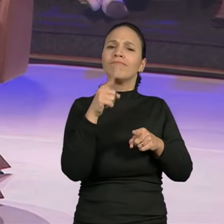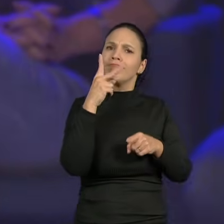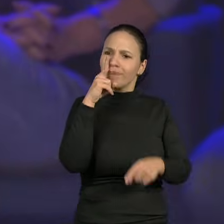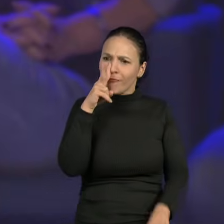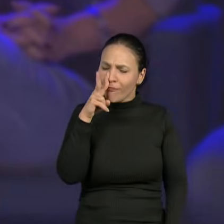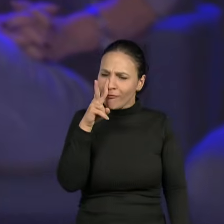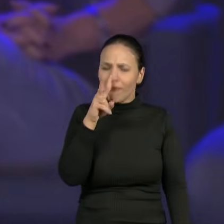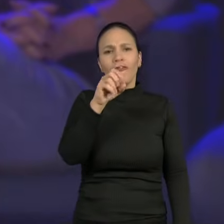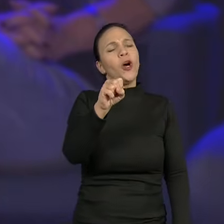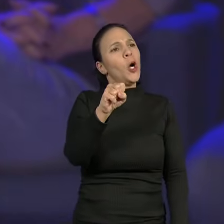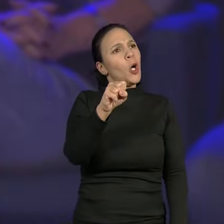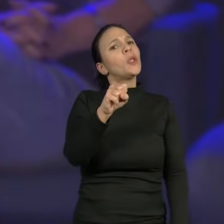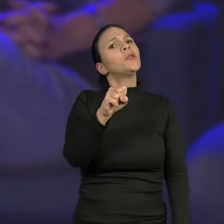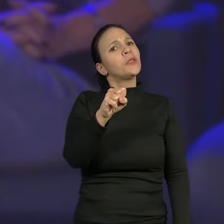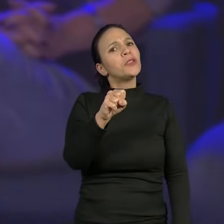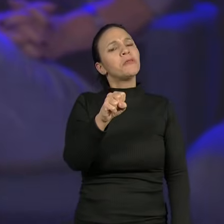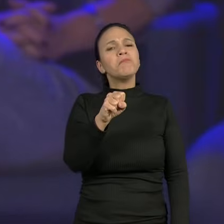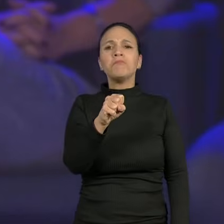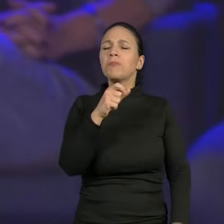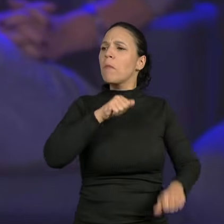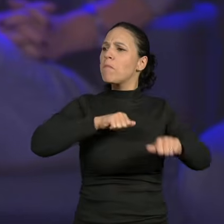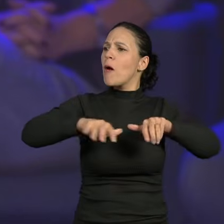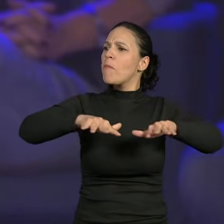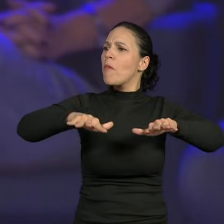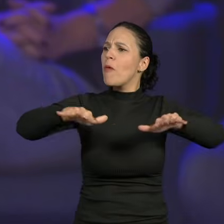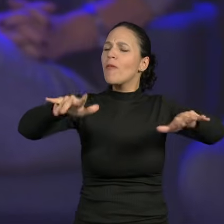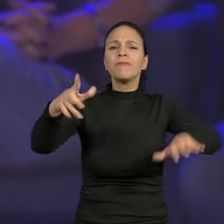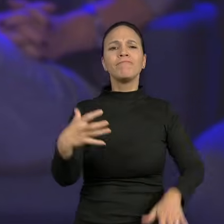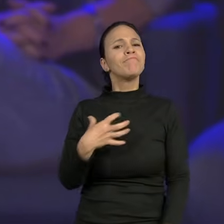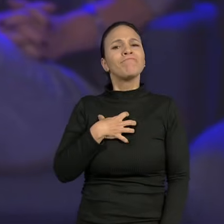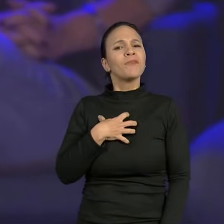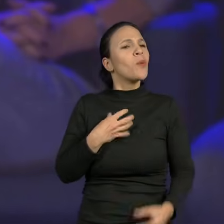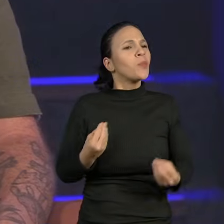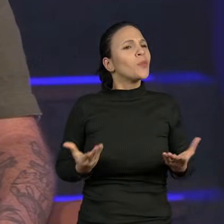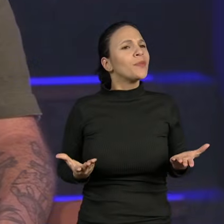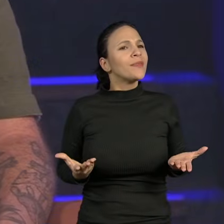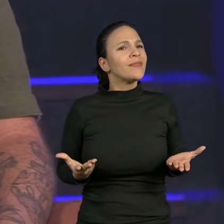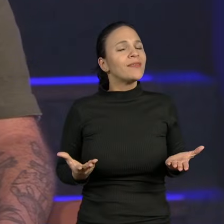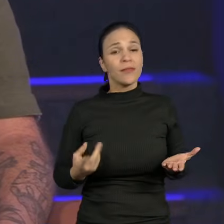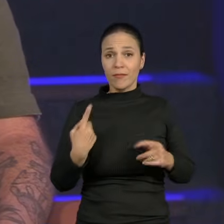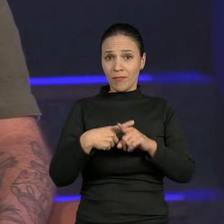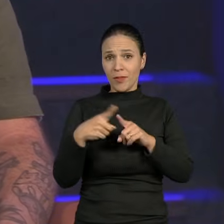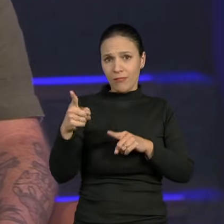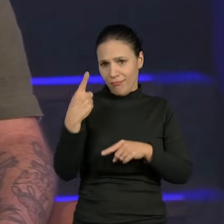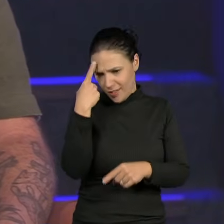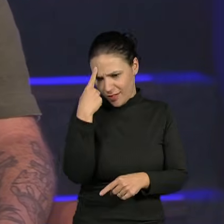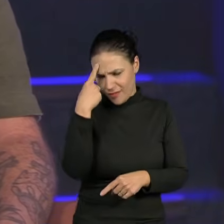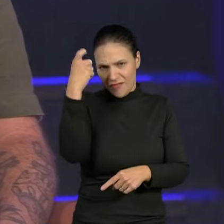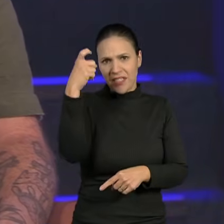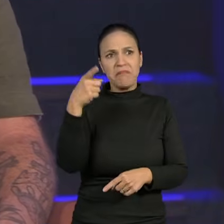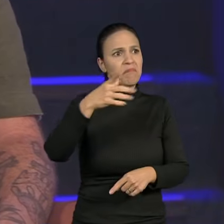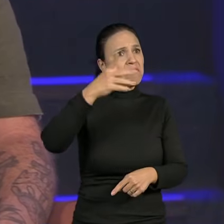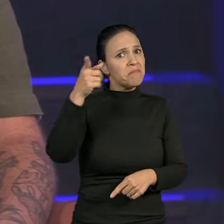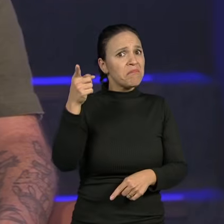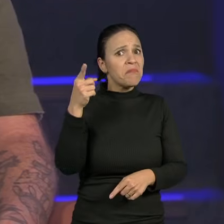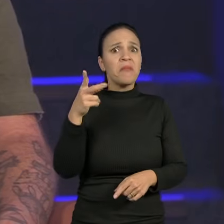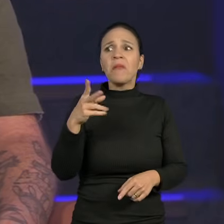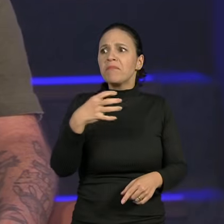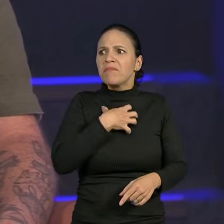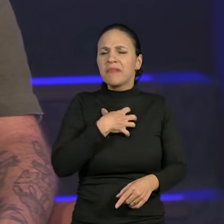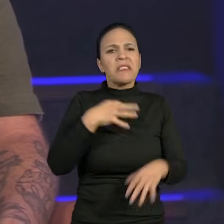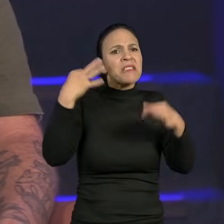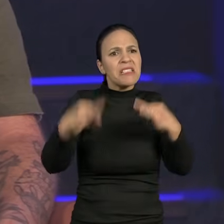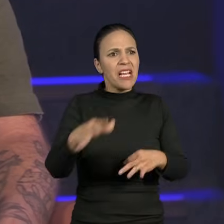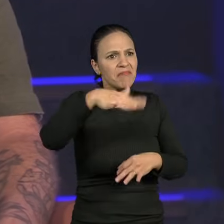força, né? Assim, quando se cria, quando se coloca, o artista nunca sabe, né? Vai pegar, não vai pegar.